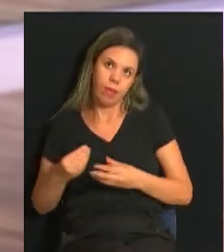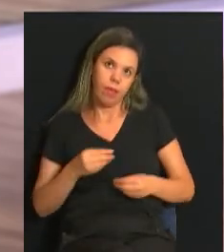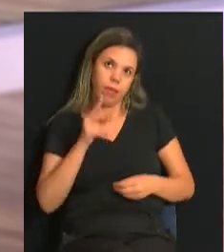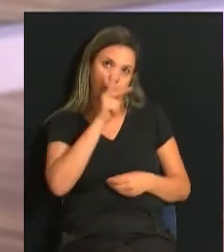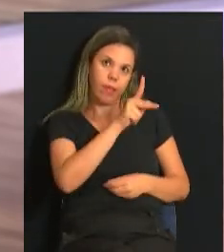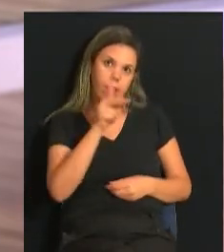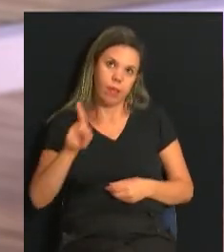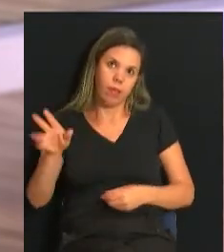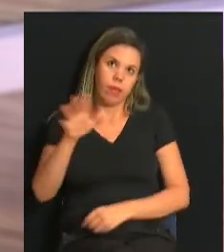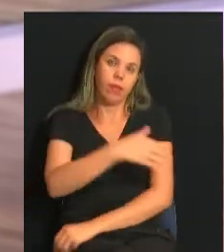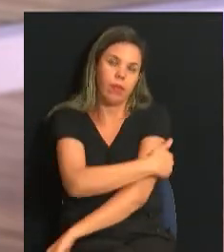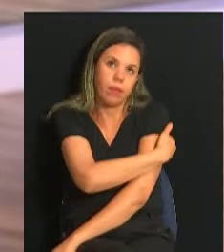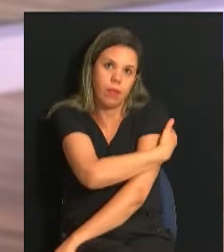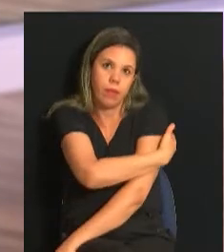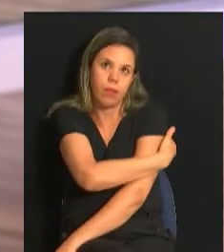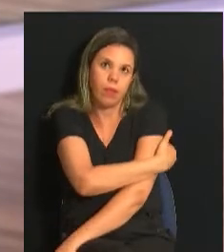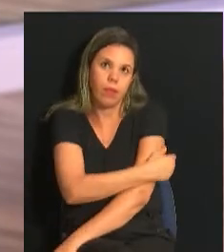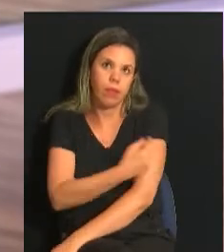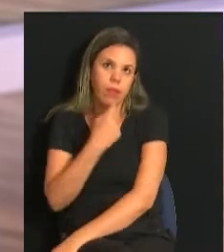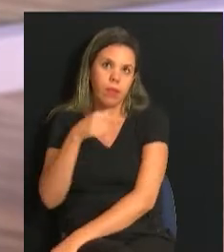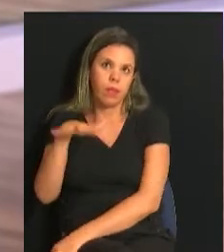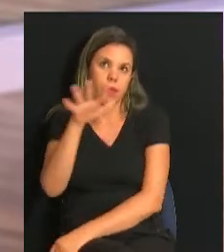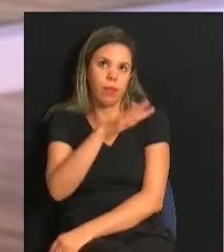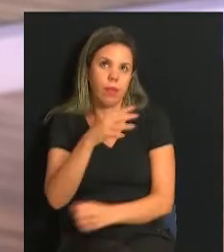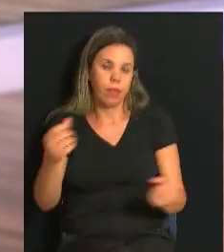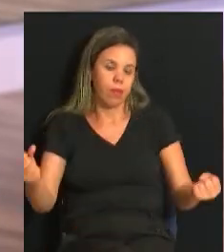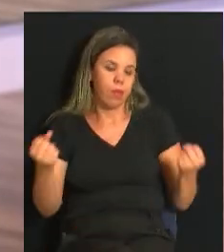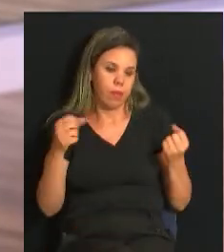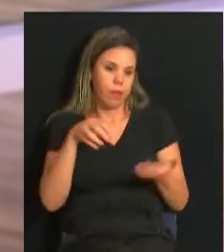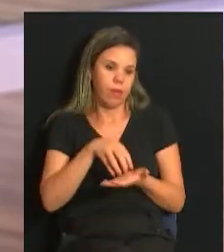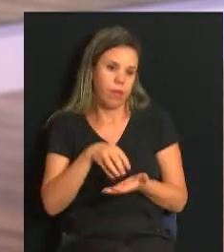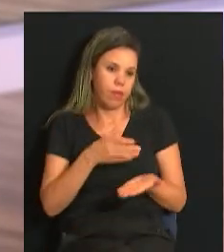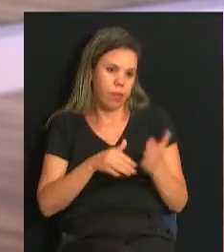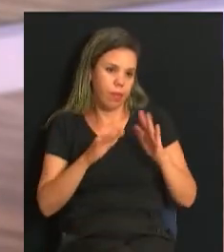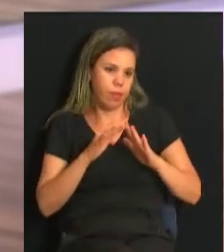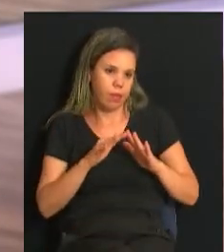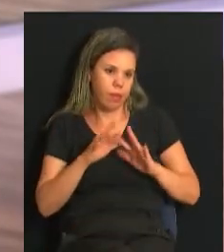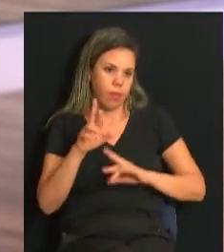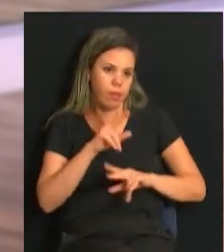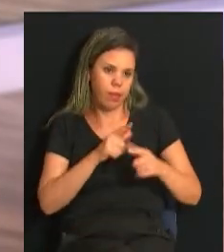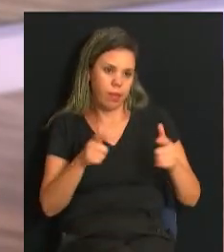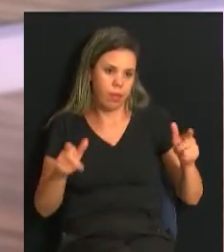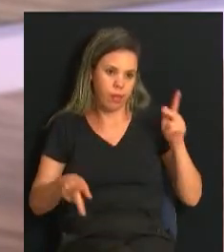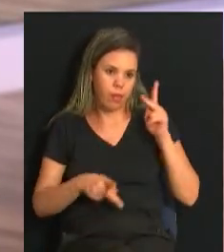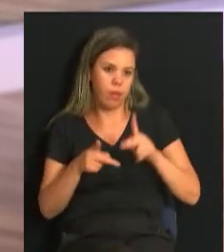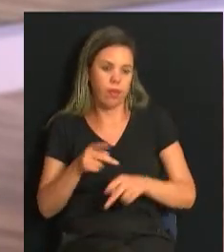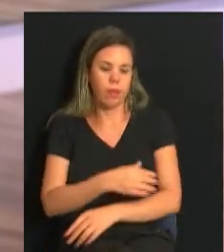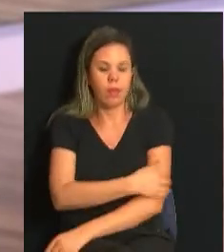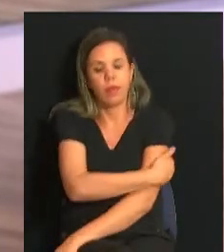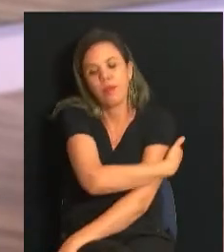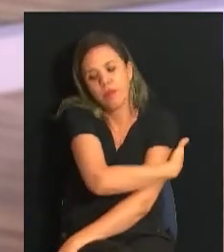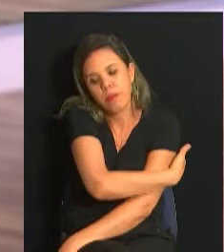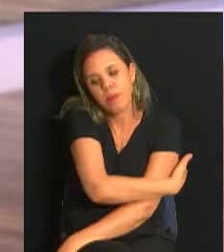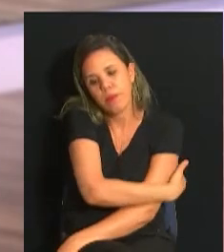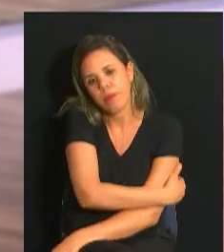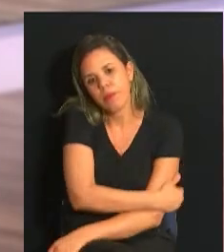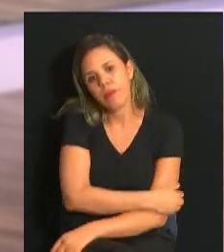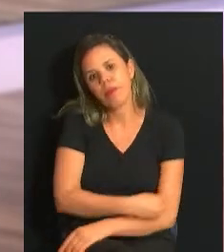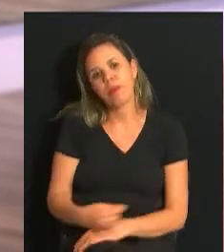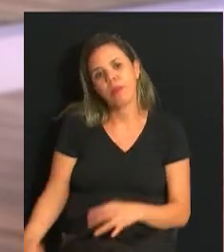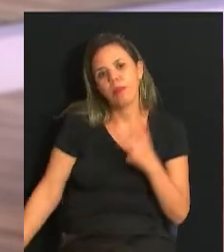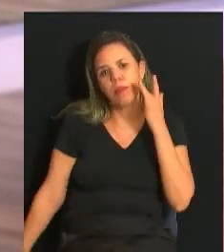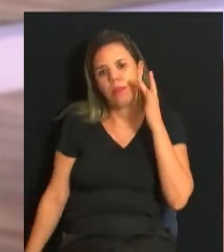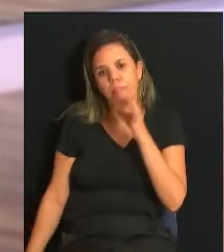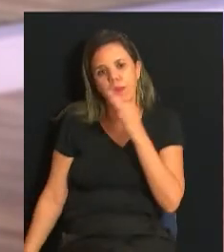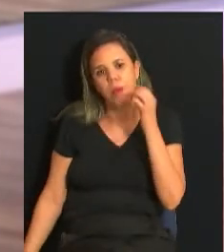professores e Campinas e região assim os academia que você continente sobre o Mercado né mas eu acho